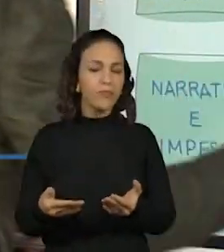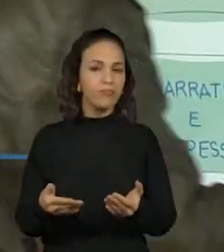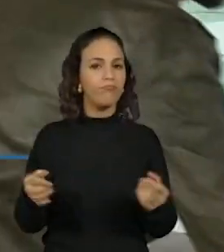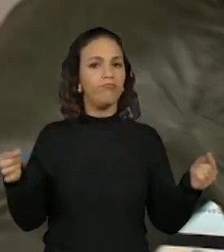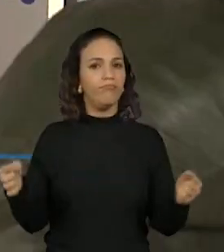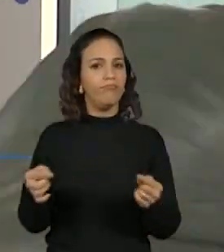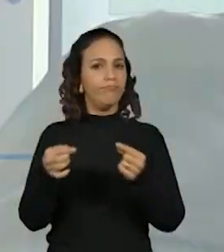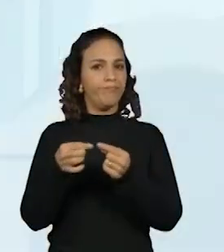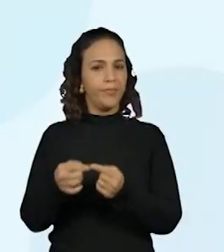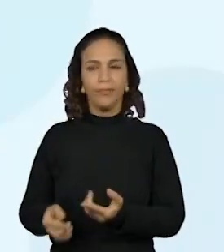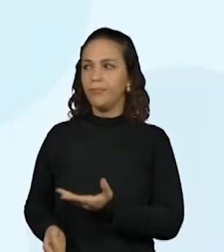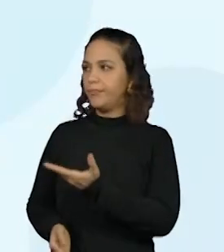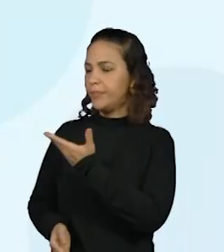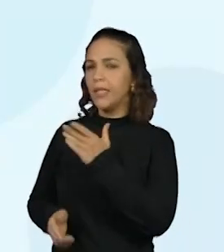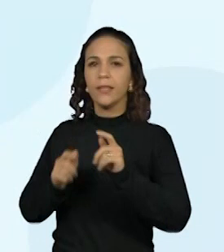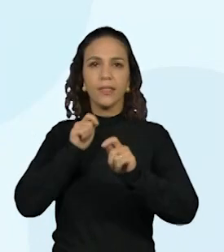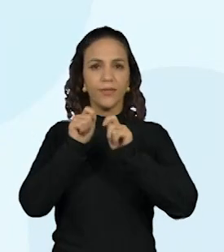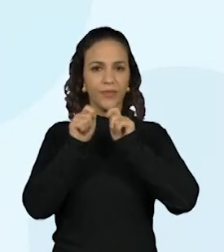um diálogo,